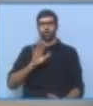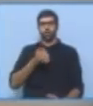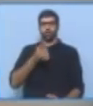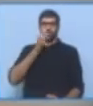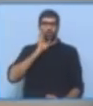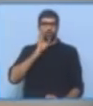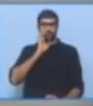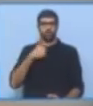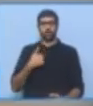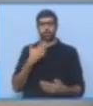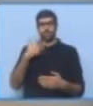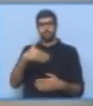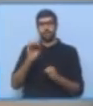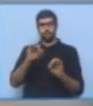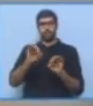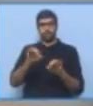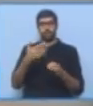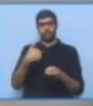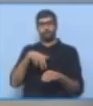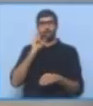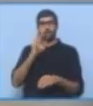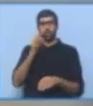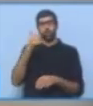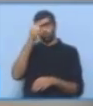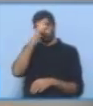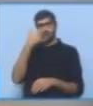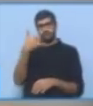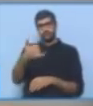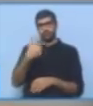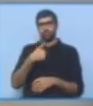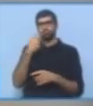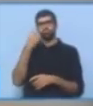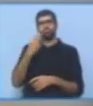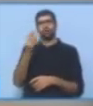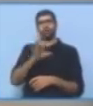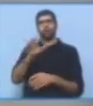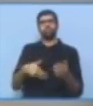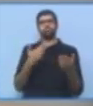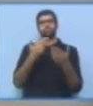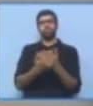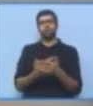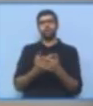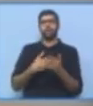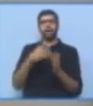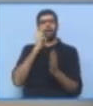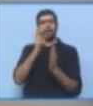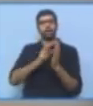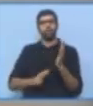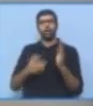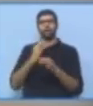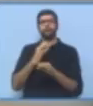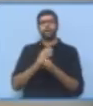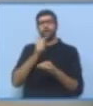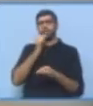Olá, muito boa tarde. Com a semana a terminar, olhamos já o próximo domingo e de forma especial a proposta da liturgia para a festa